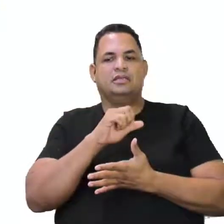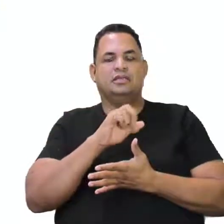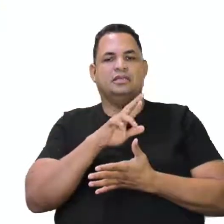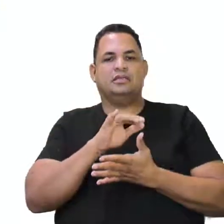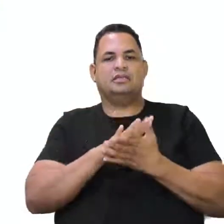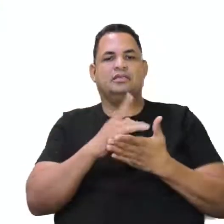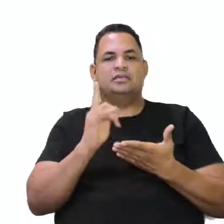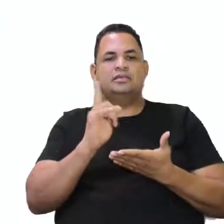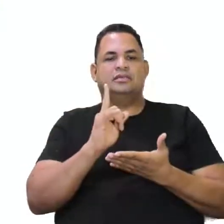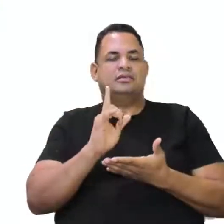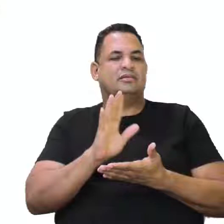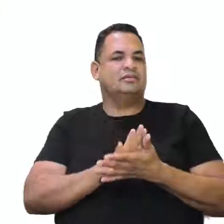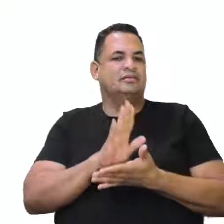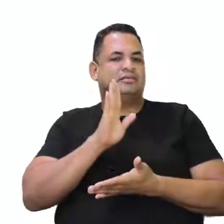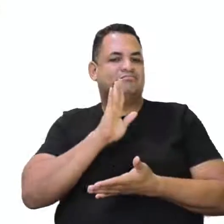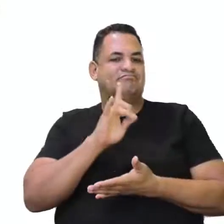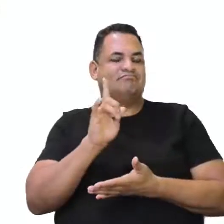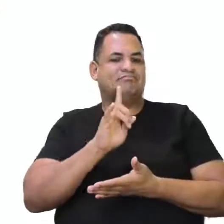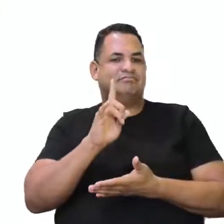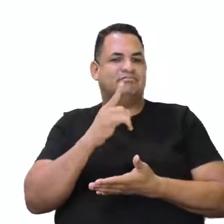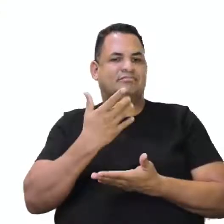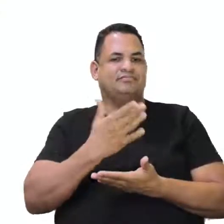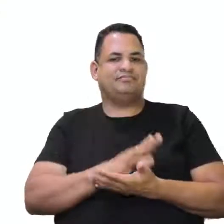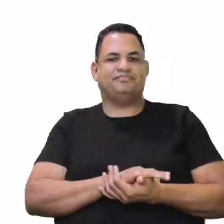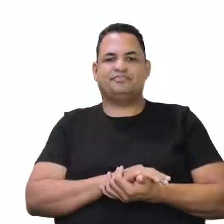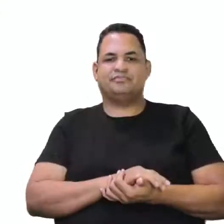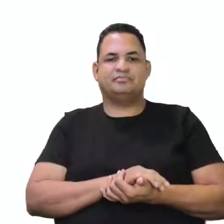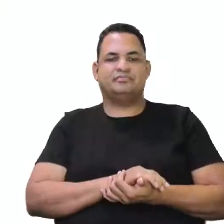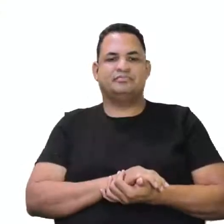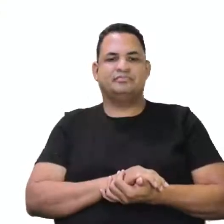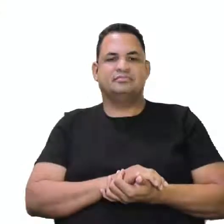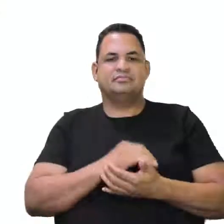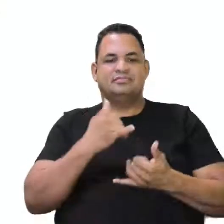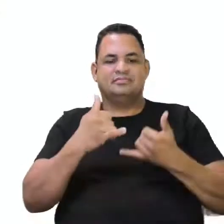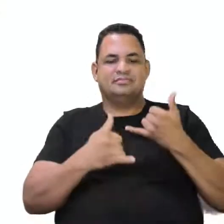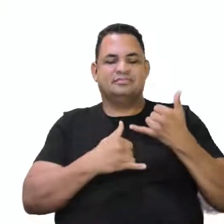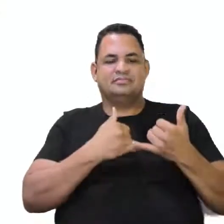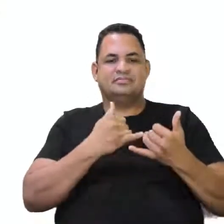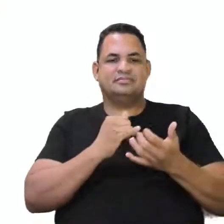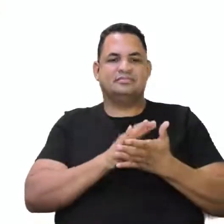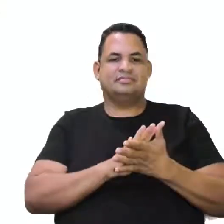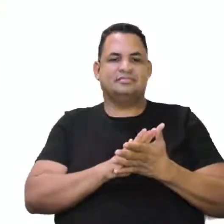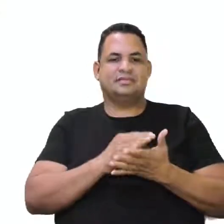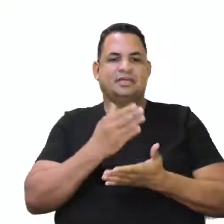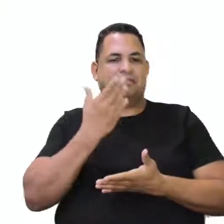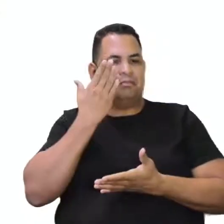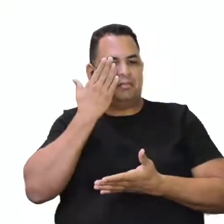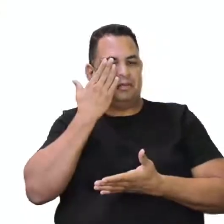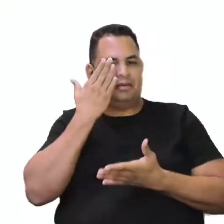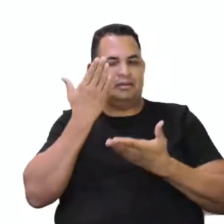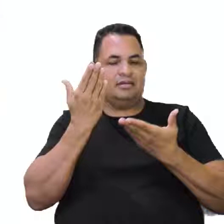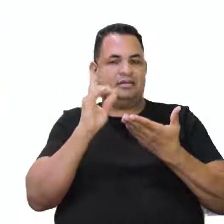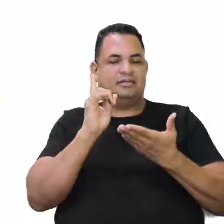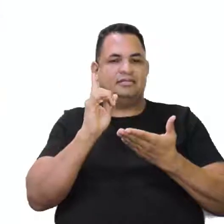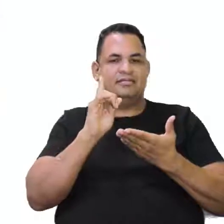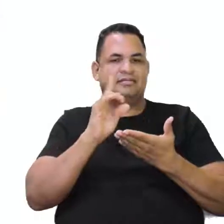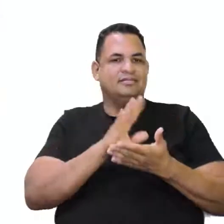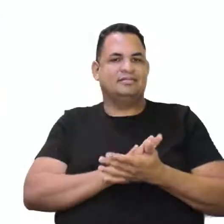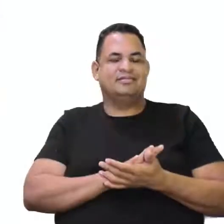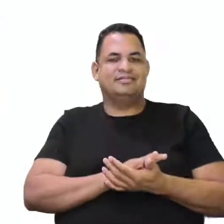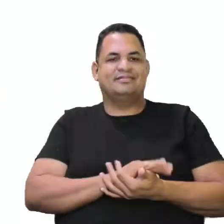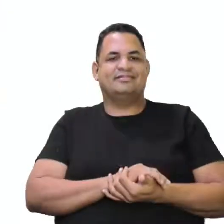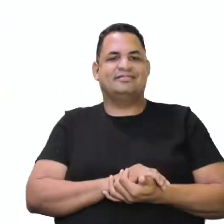biopirataria e não é legal, não. Não. Brincar de pirata até que vai, mas não é legal, não. A biopirataria não é